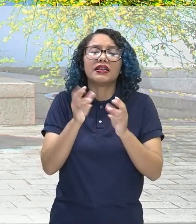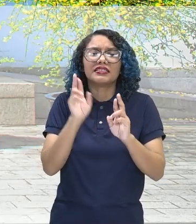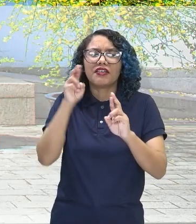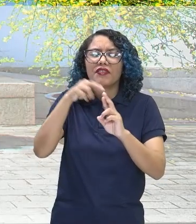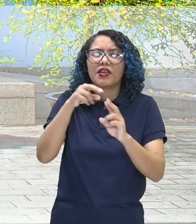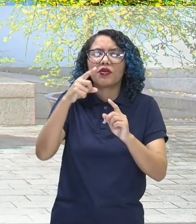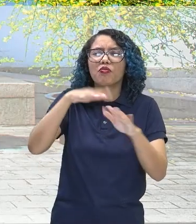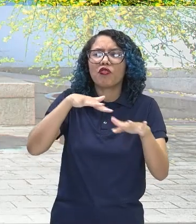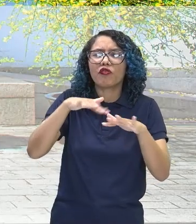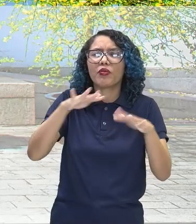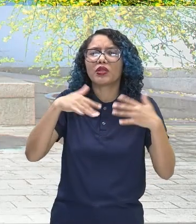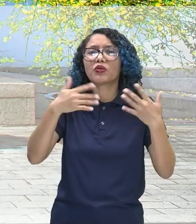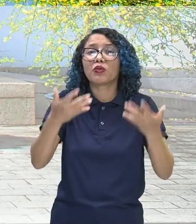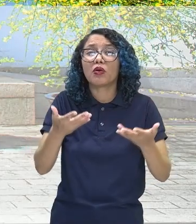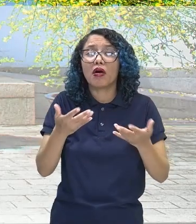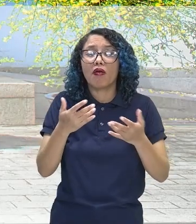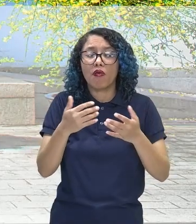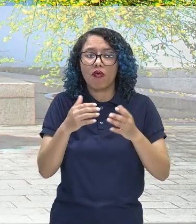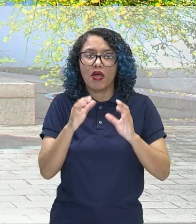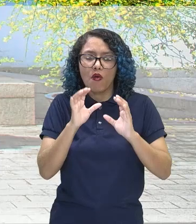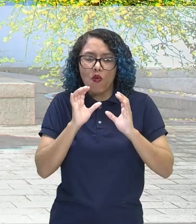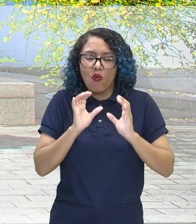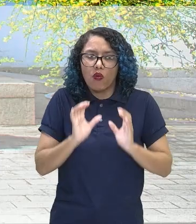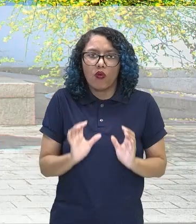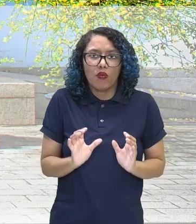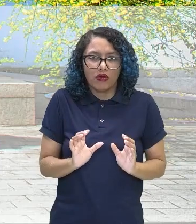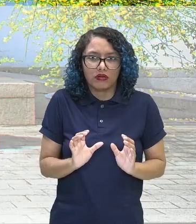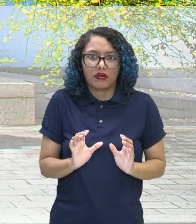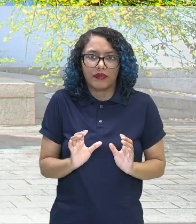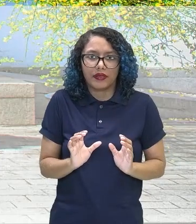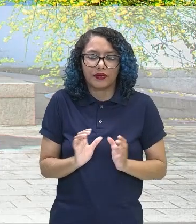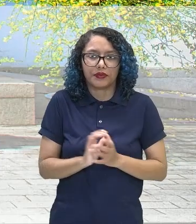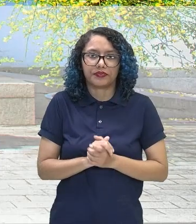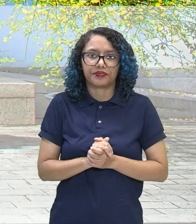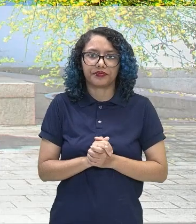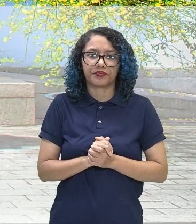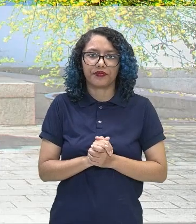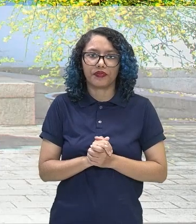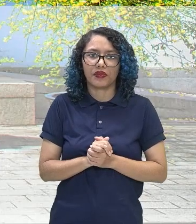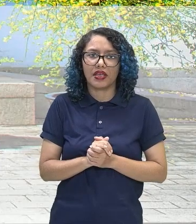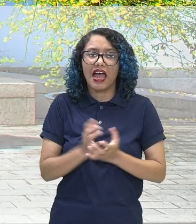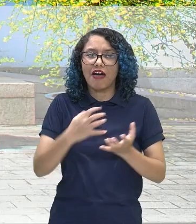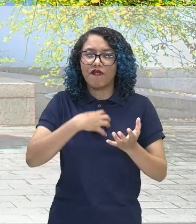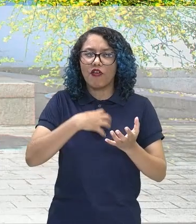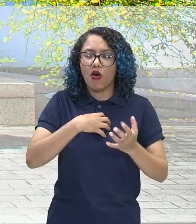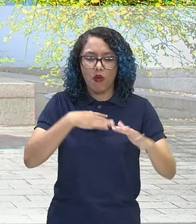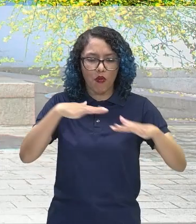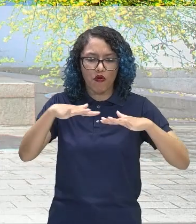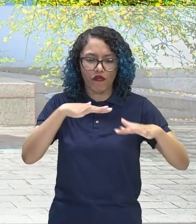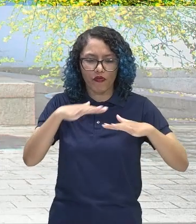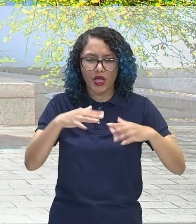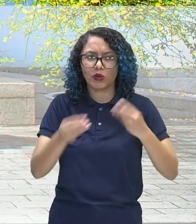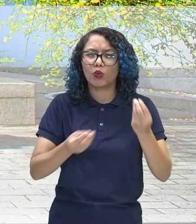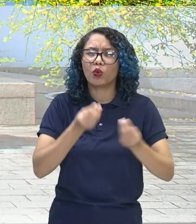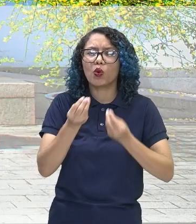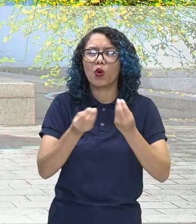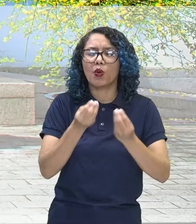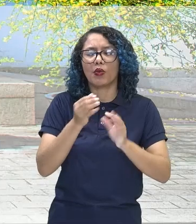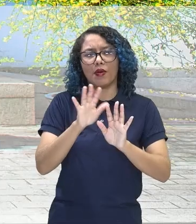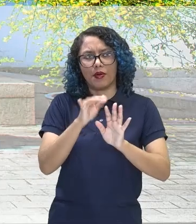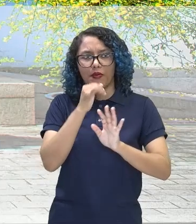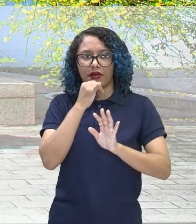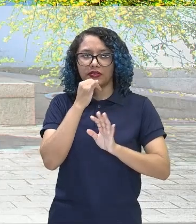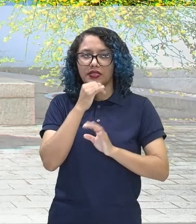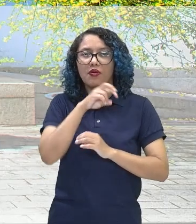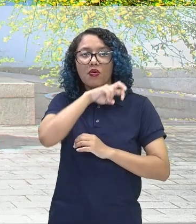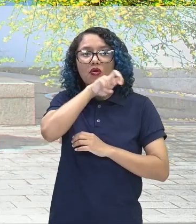ao comportamento, né? A como é feito esse movimento. Exemplo, na cobra,